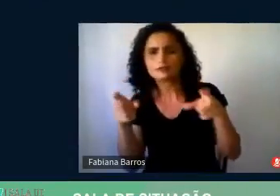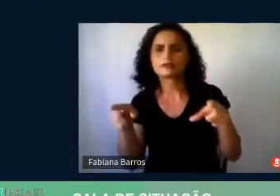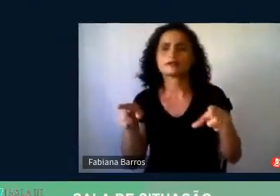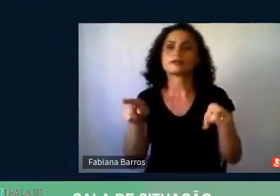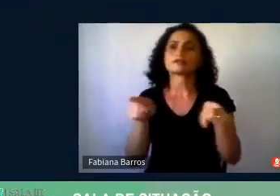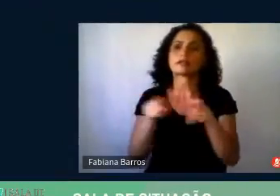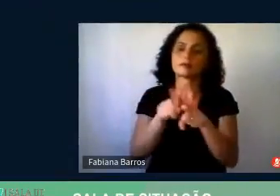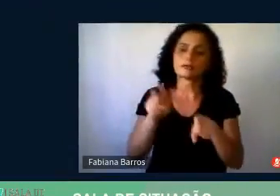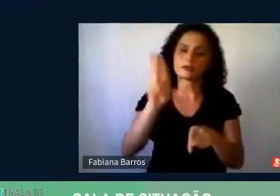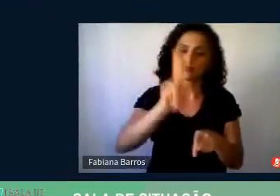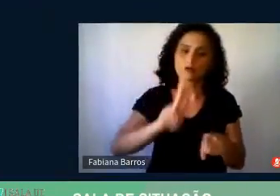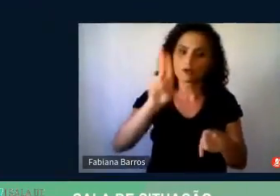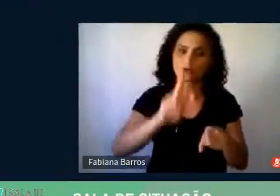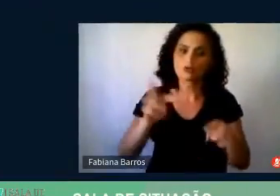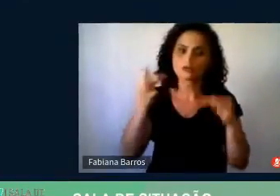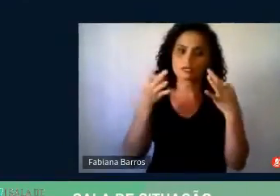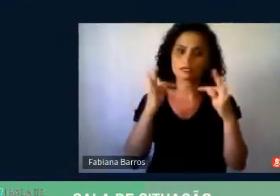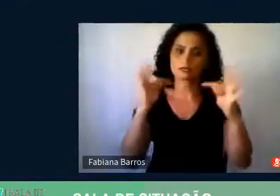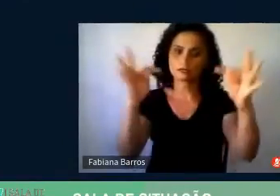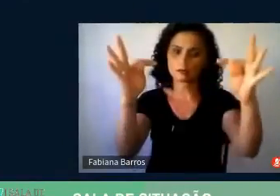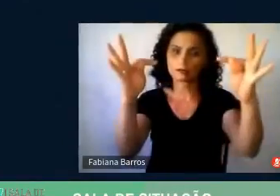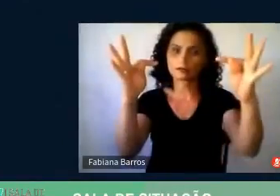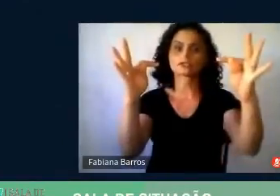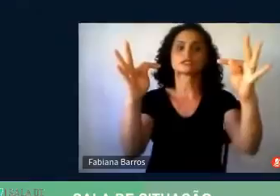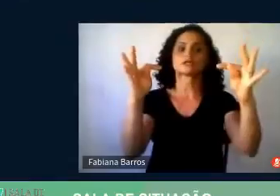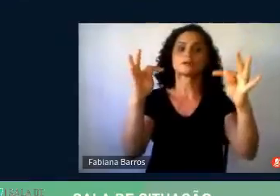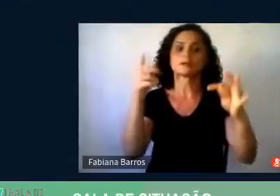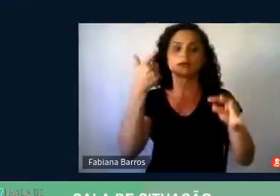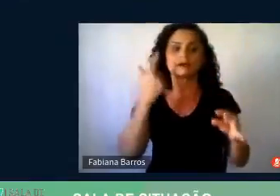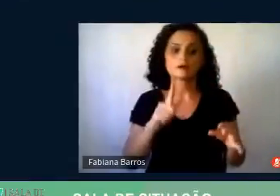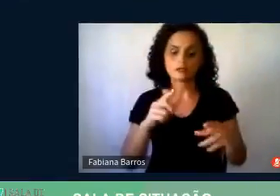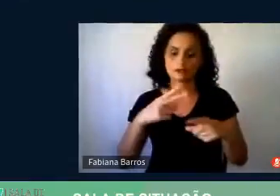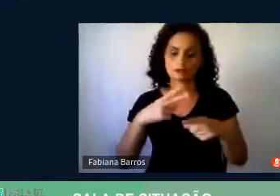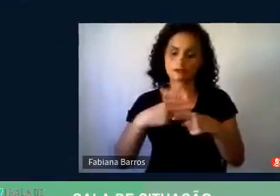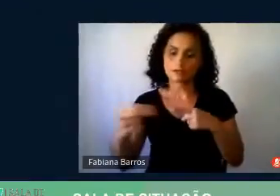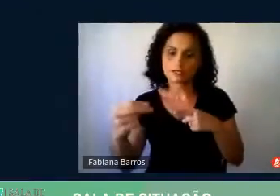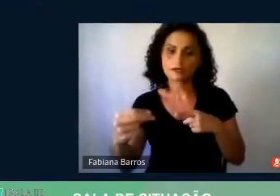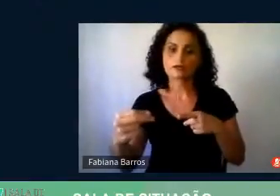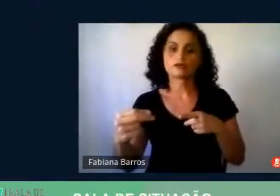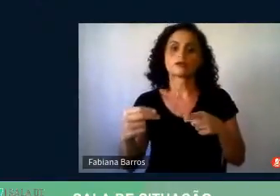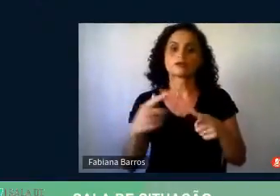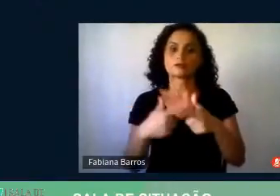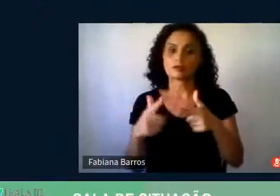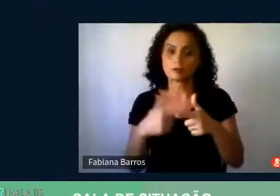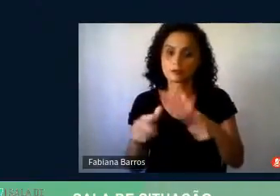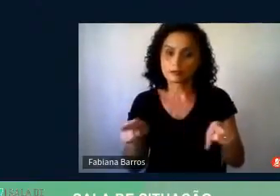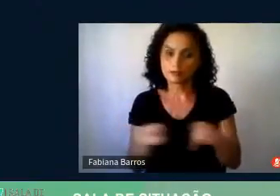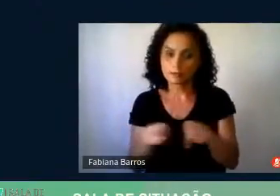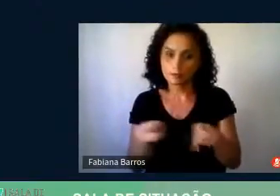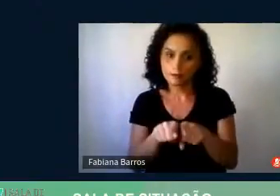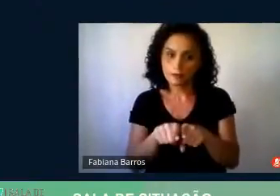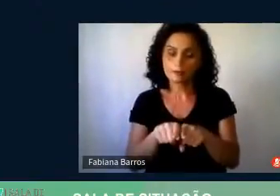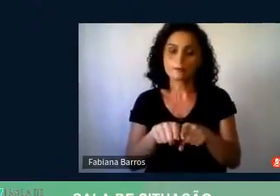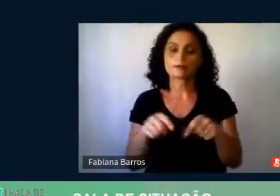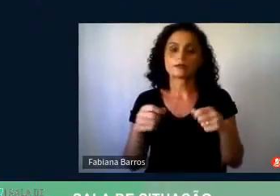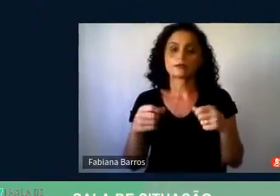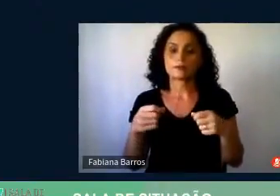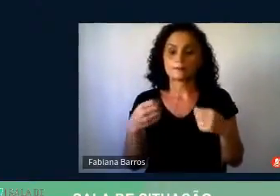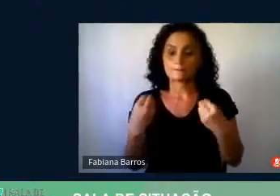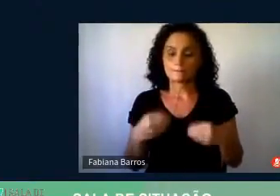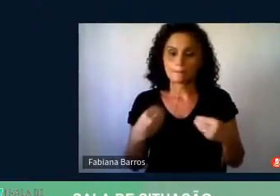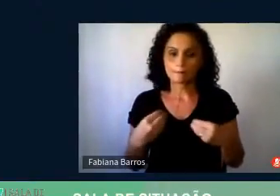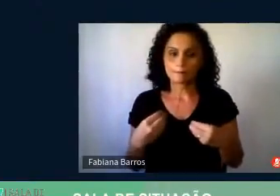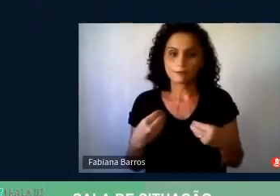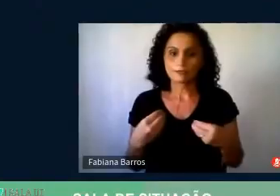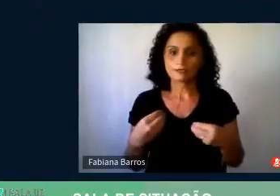nesse serviço, né, decisão baseada em evidência e qualidade da informação. Então, dá para ele atuar em várias áreas da gestão